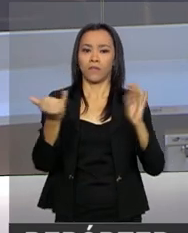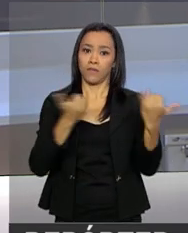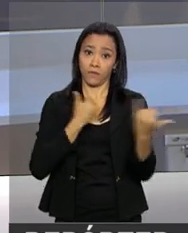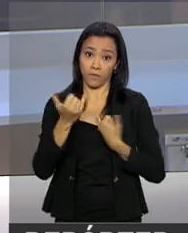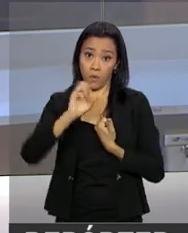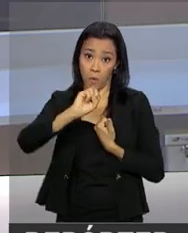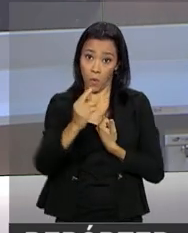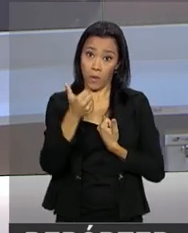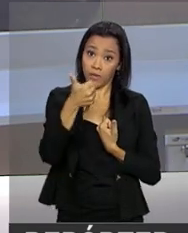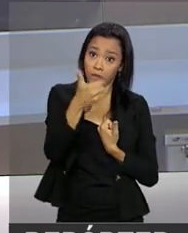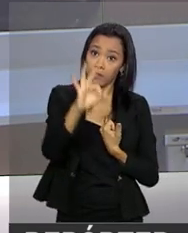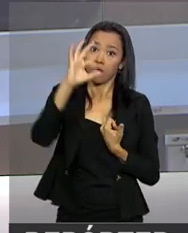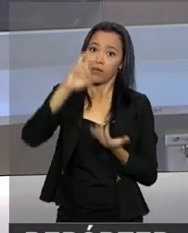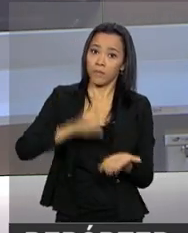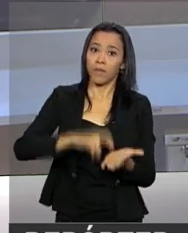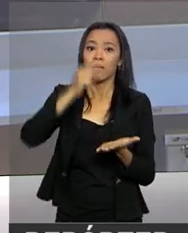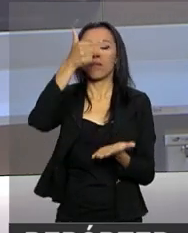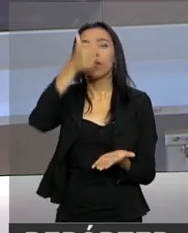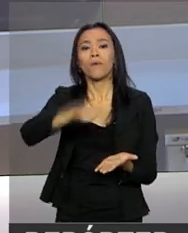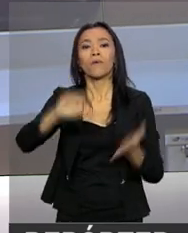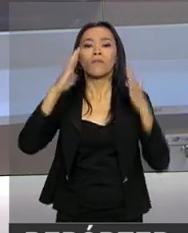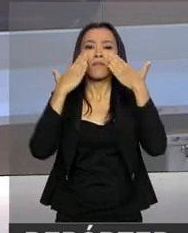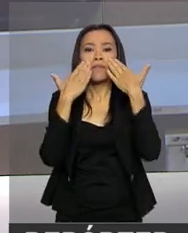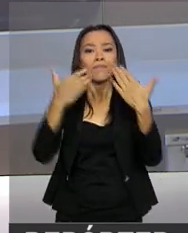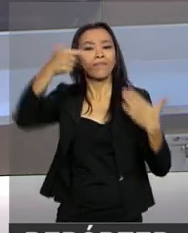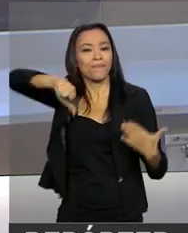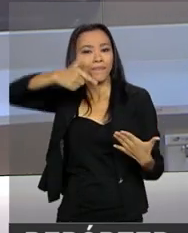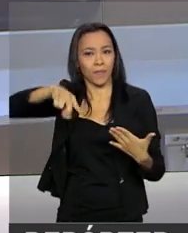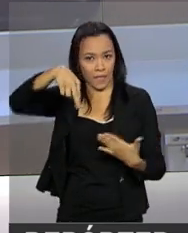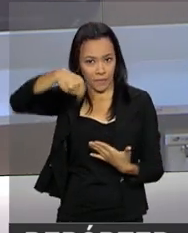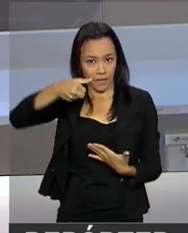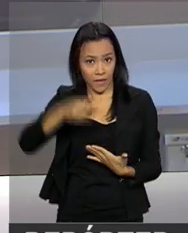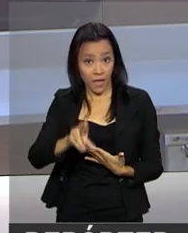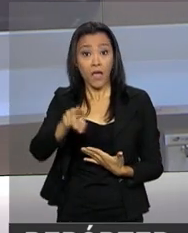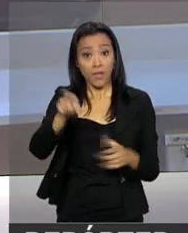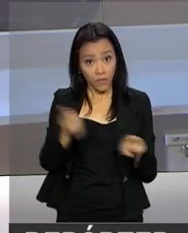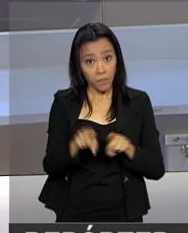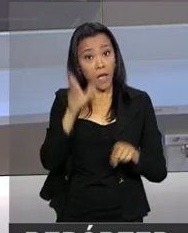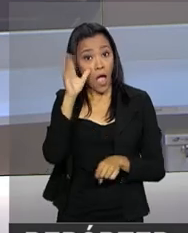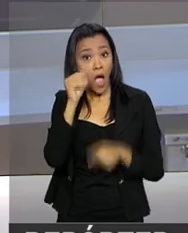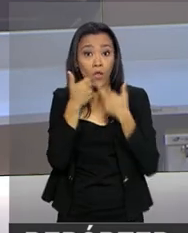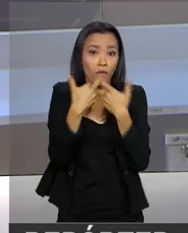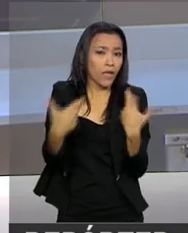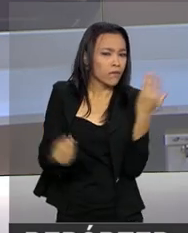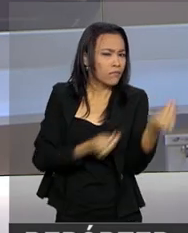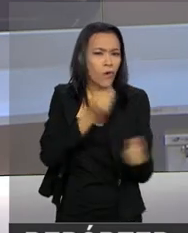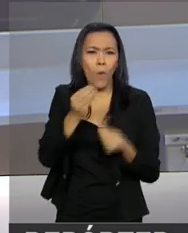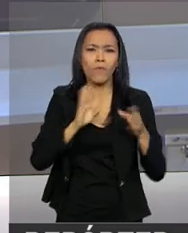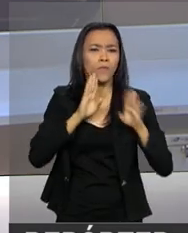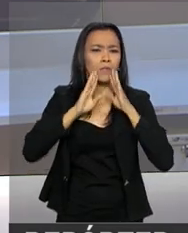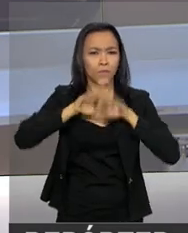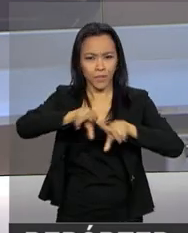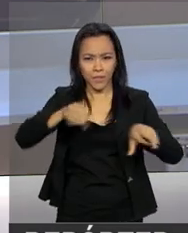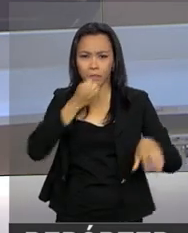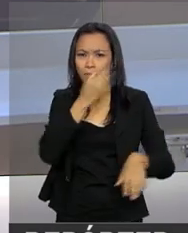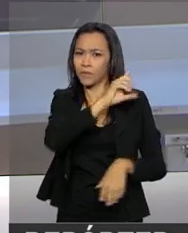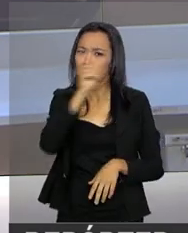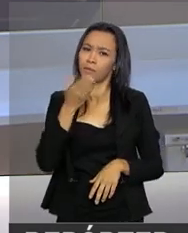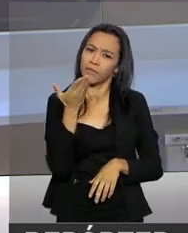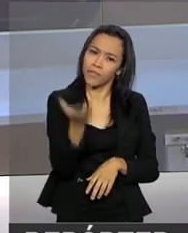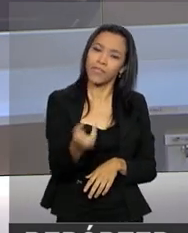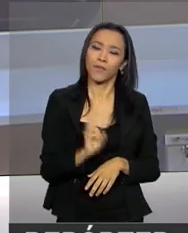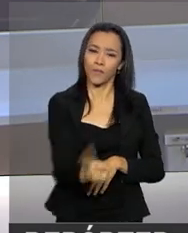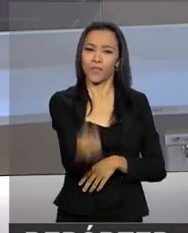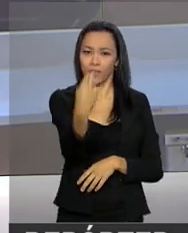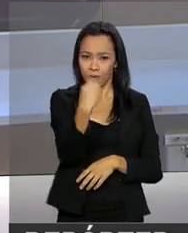informações ou às 10 da manhã, na próxima edição do Repórter NBR. Acompanhe também as novidades em nossas redes sociais. Um bom dia para você